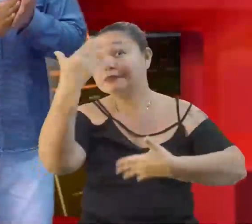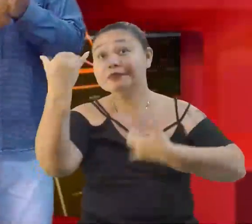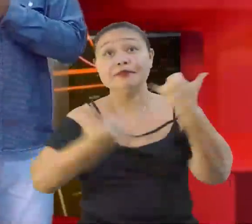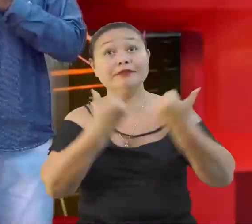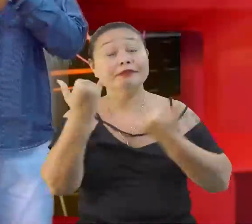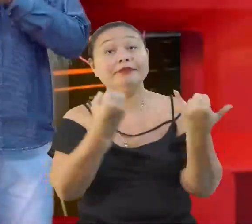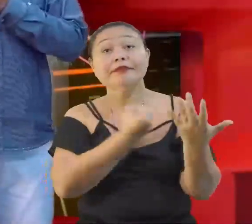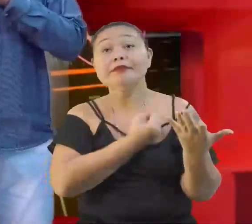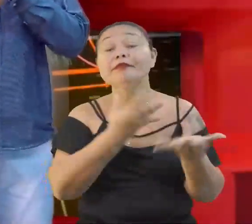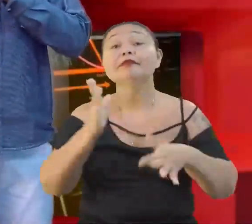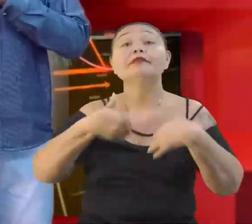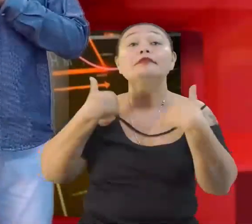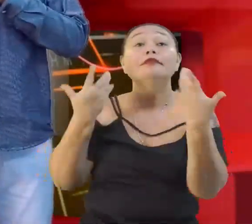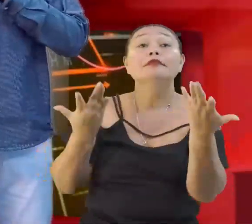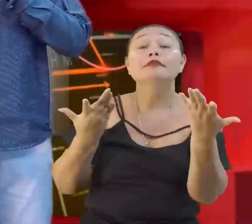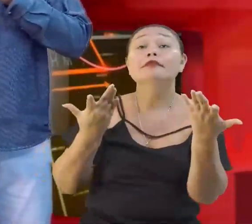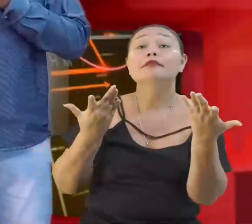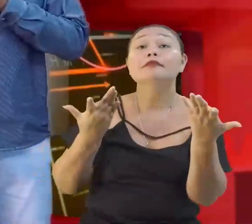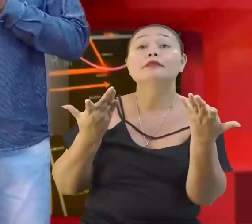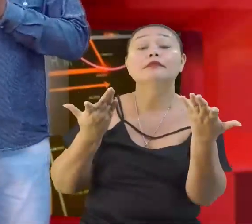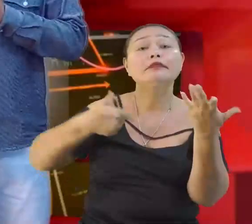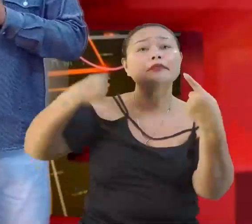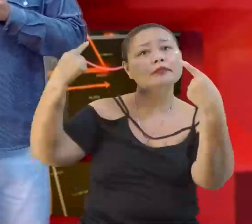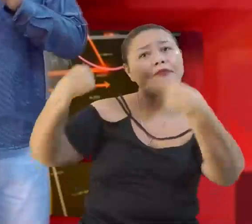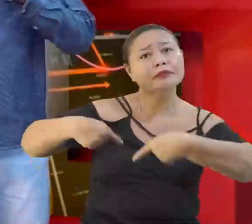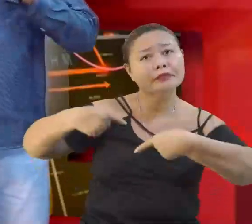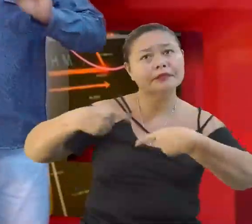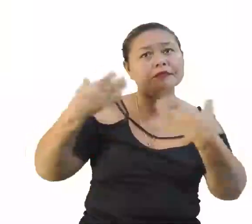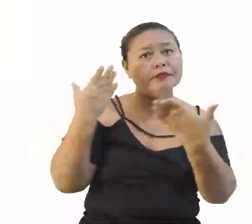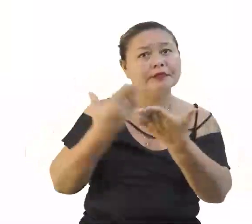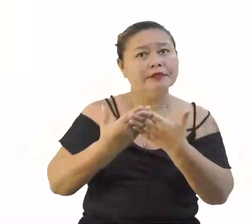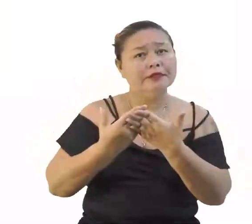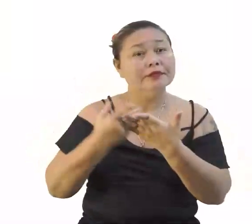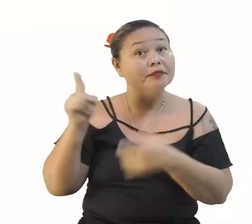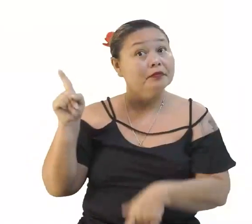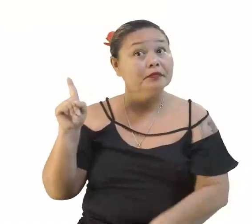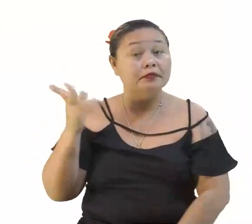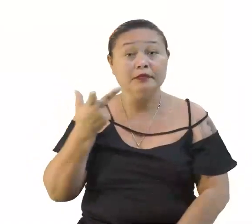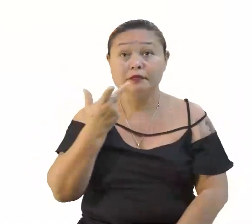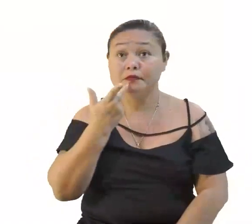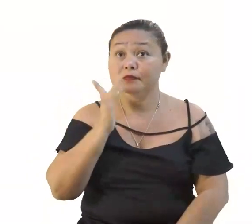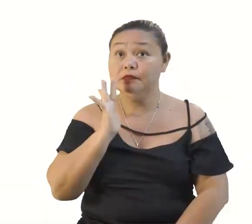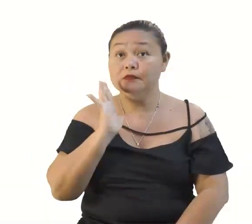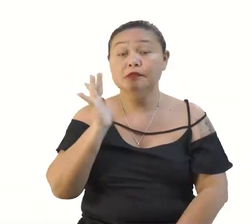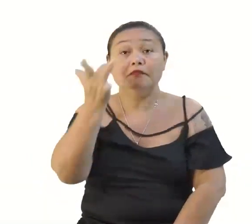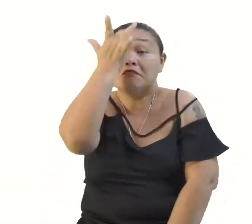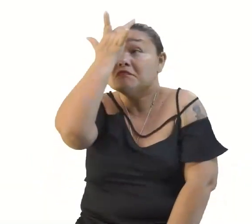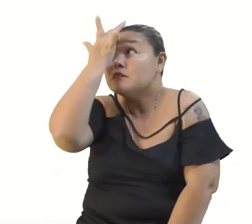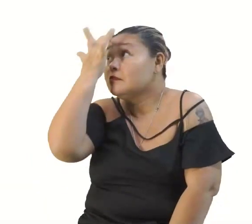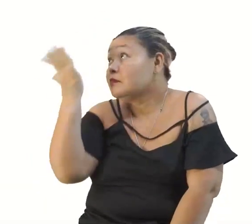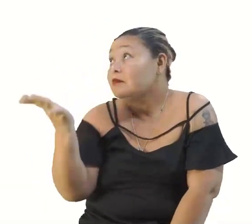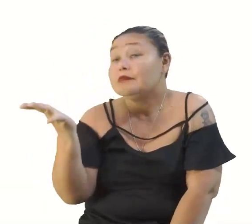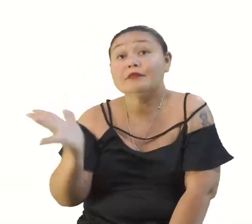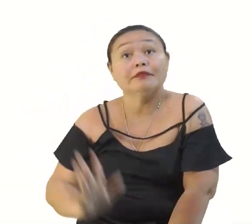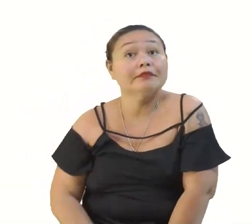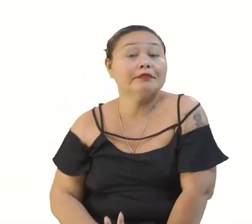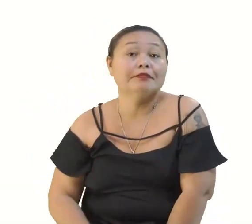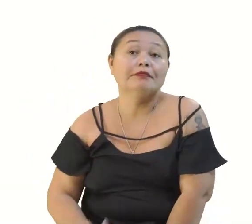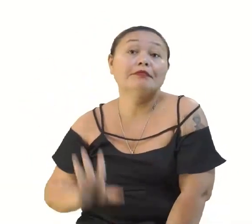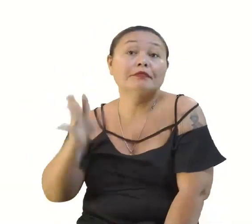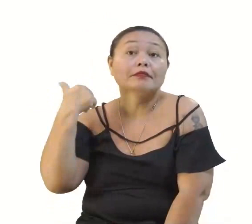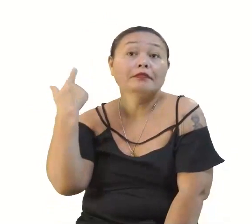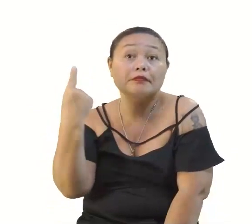então. Qual era nosso desafio da aula? Vamos ver? Era muito fácil. Era simples? Muito fácil. Bora lembrar aí. Olha só,